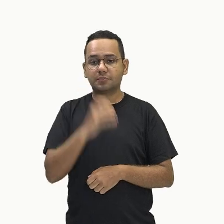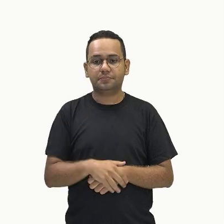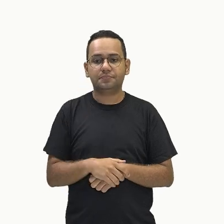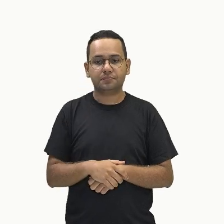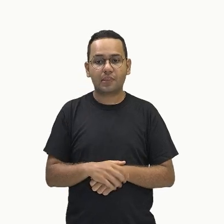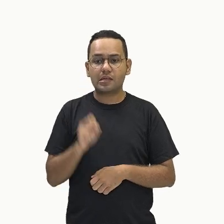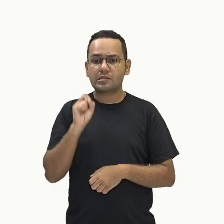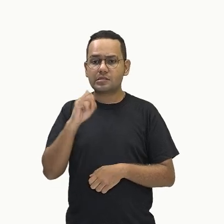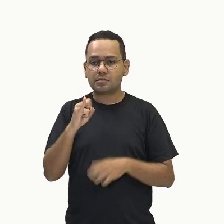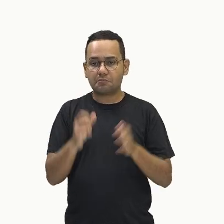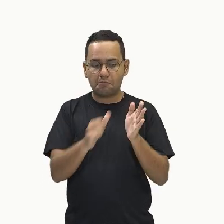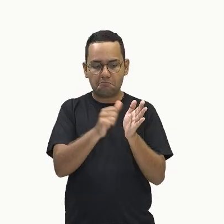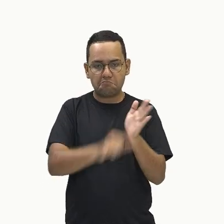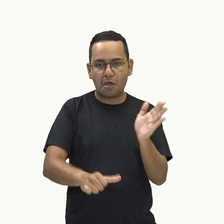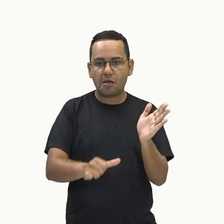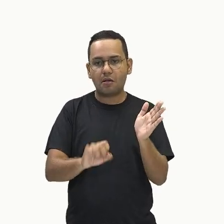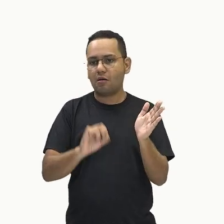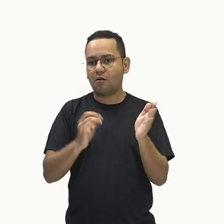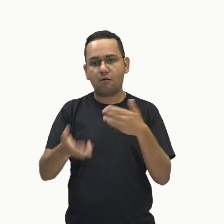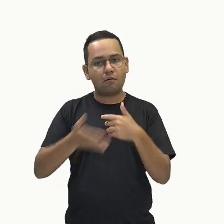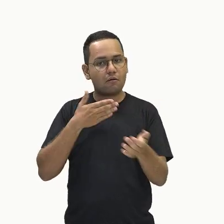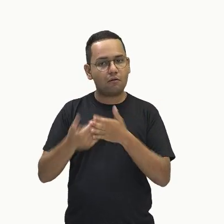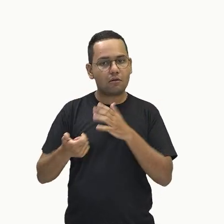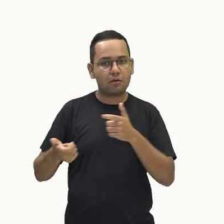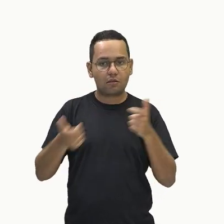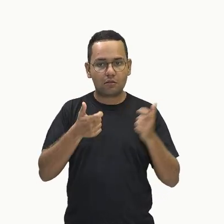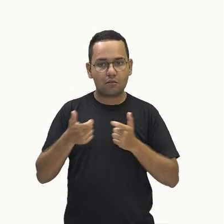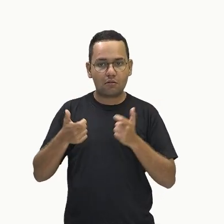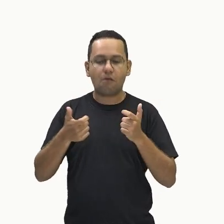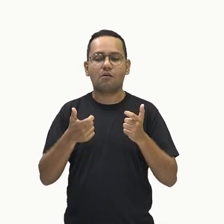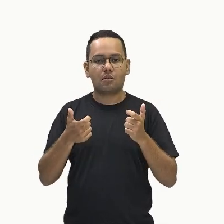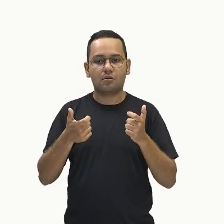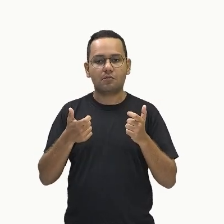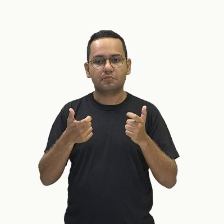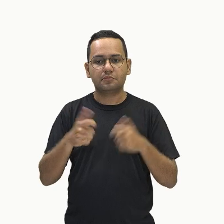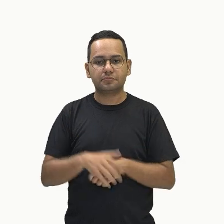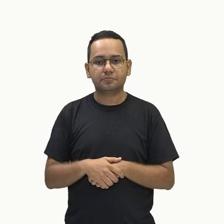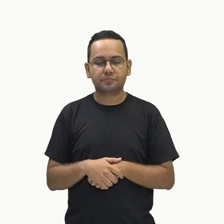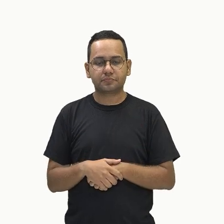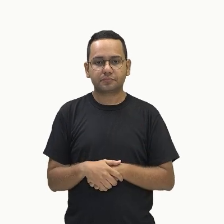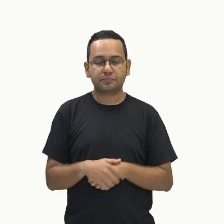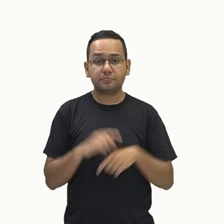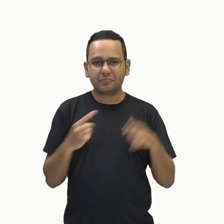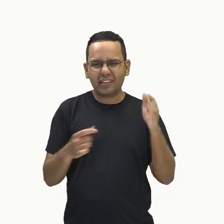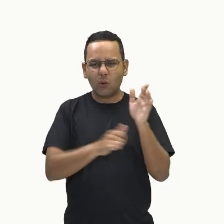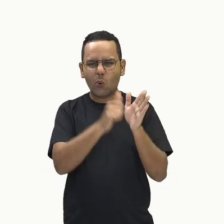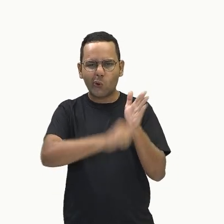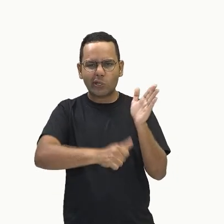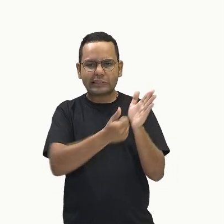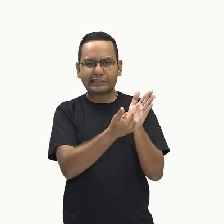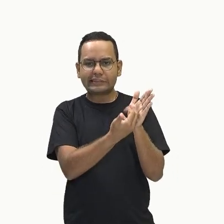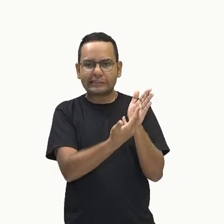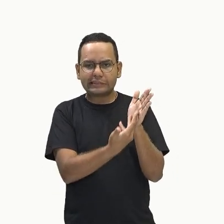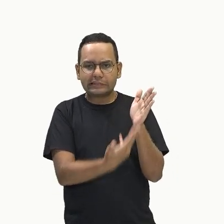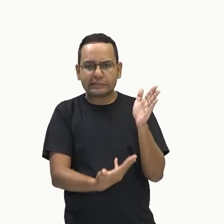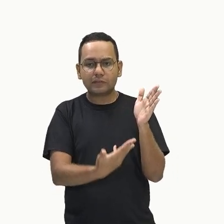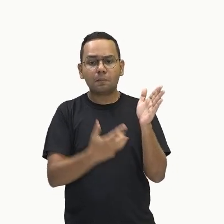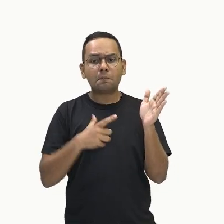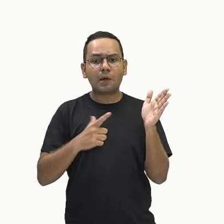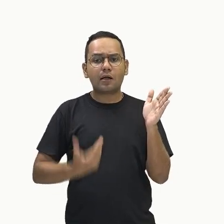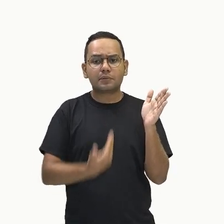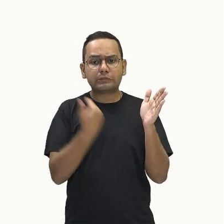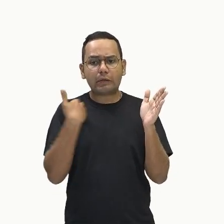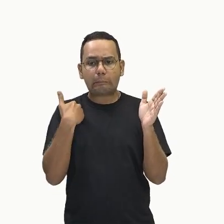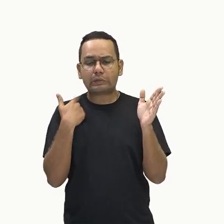na sua mão, em qualquer parte do seu corpo, quem vai ali fazer o estancamento,